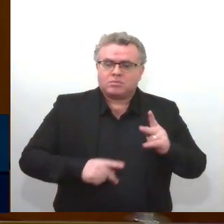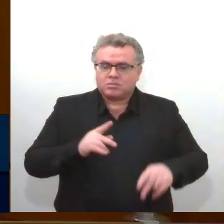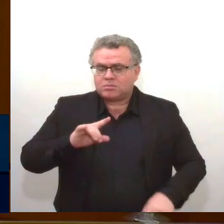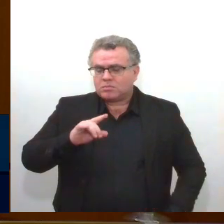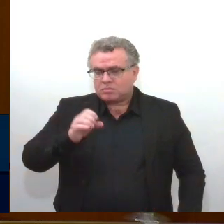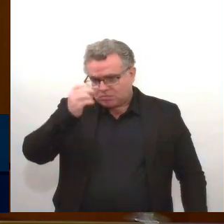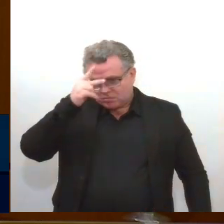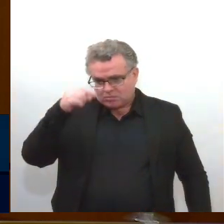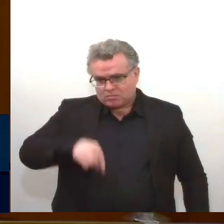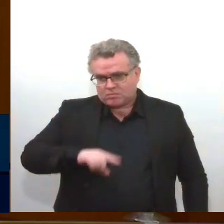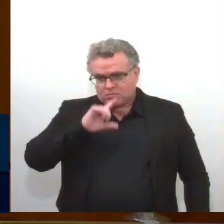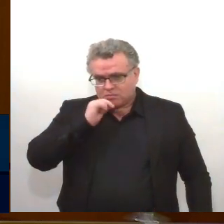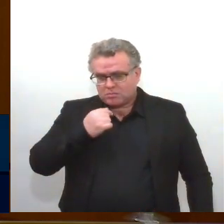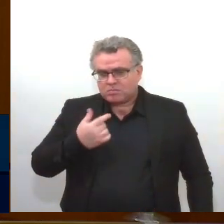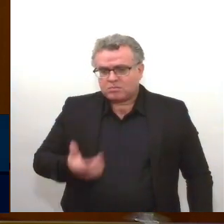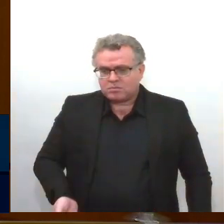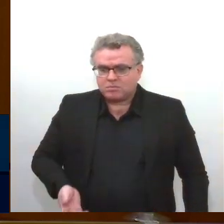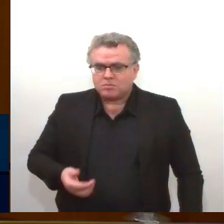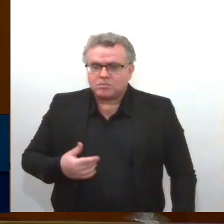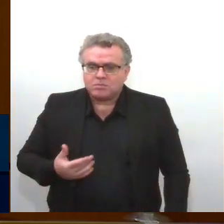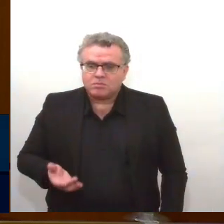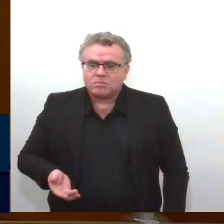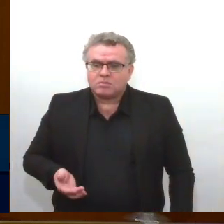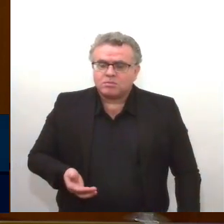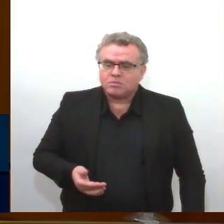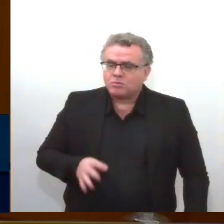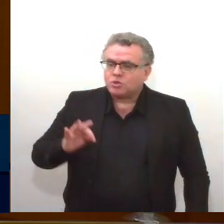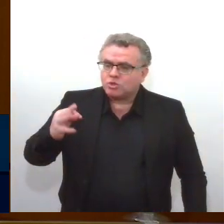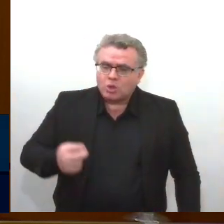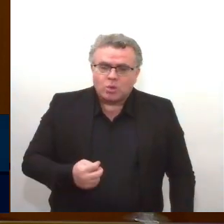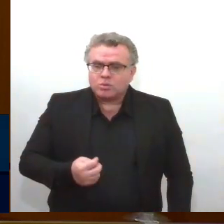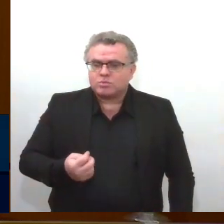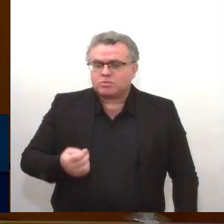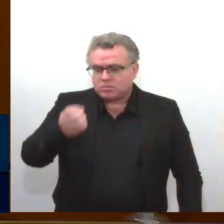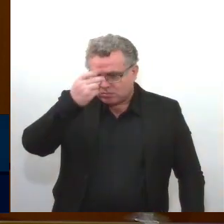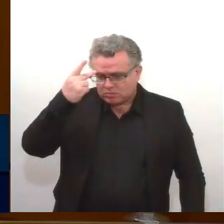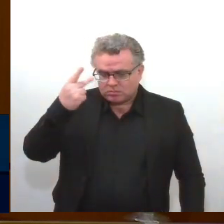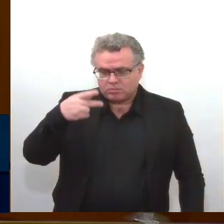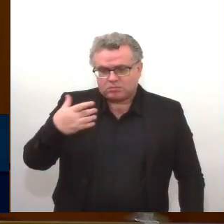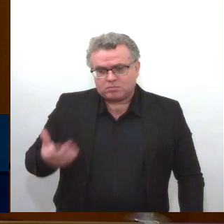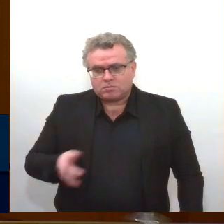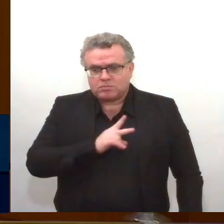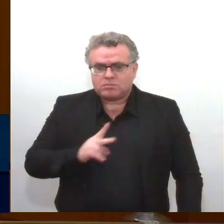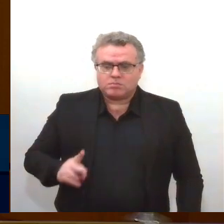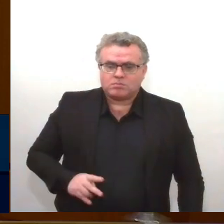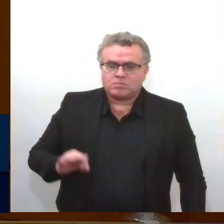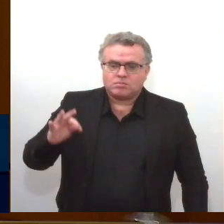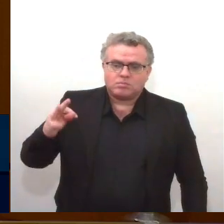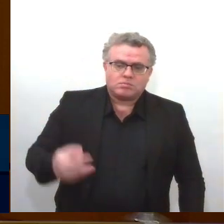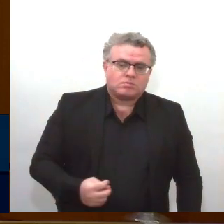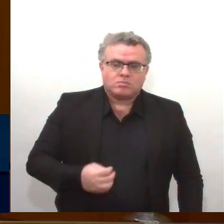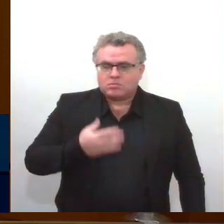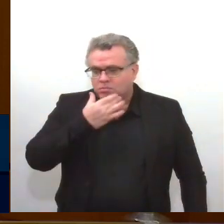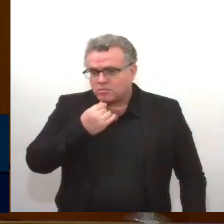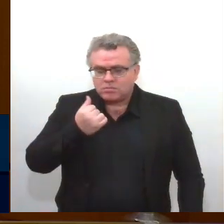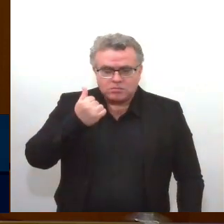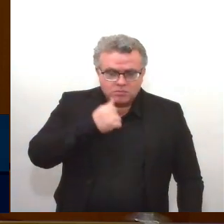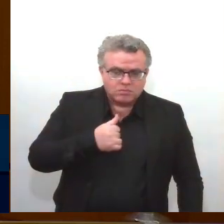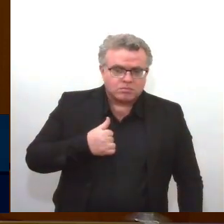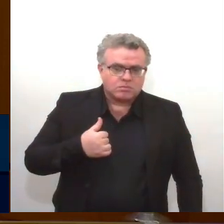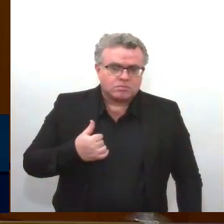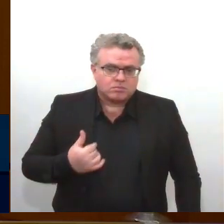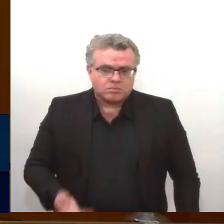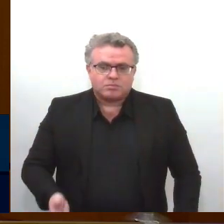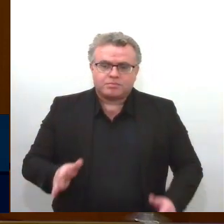foram eleitas no último domingo todos os vereadores todas as vereadoras também parabenizar aqueles que colocaram seu nome à